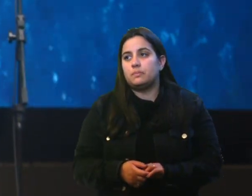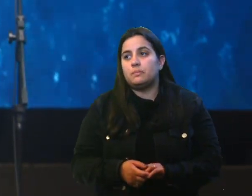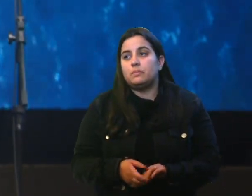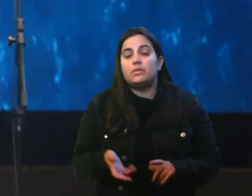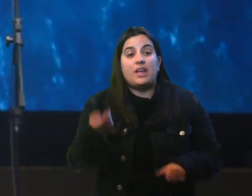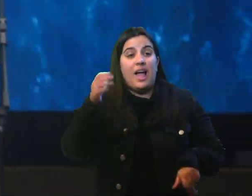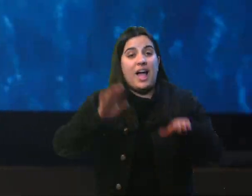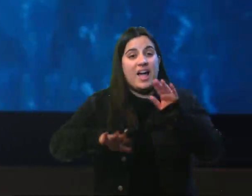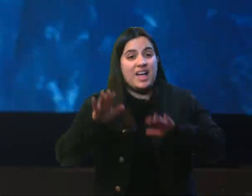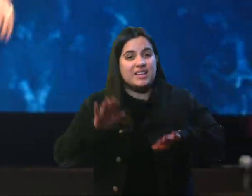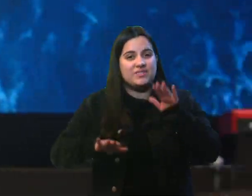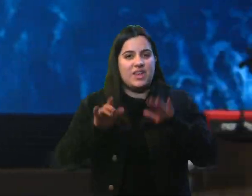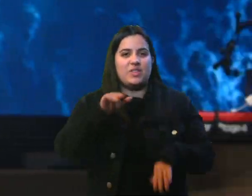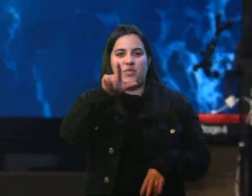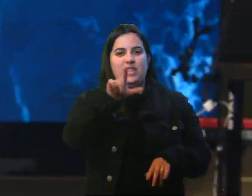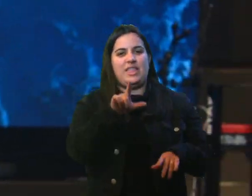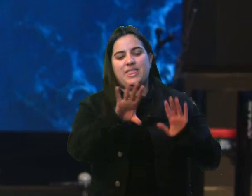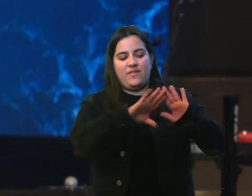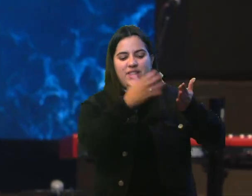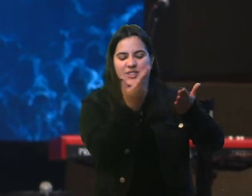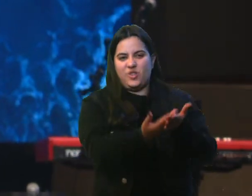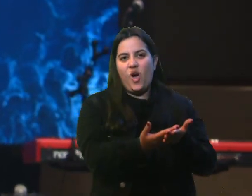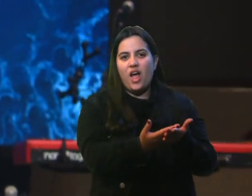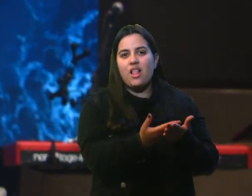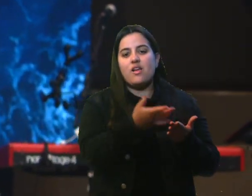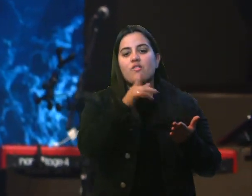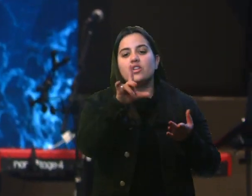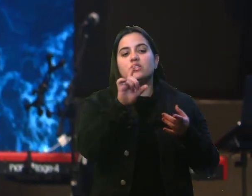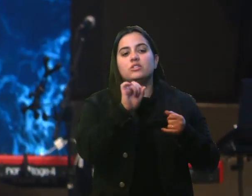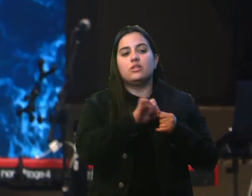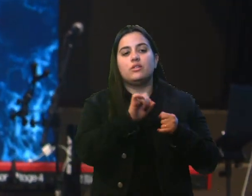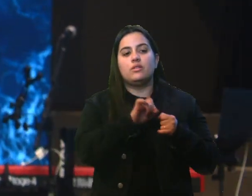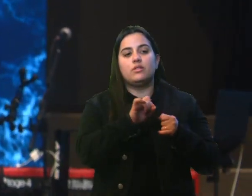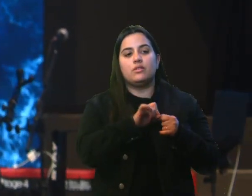Talvez você, quando estava lá na escolinha, você já fez aquele